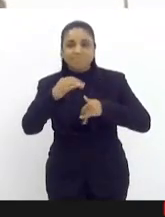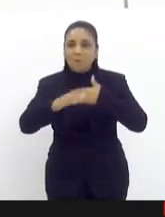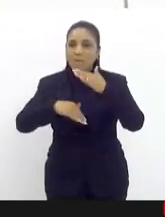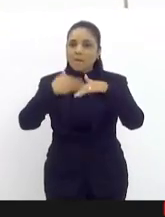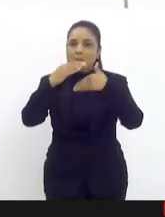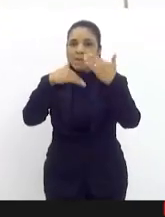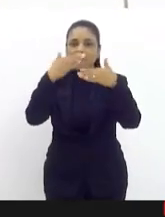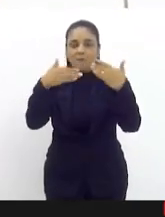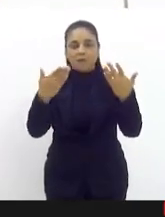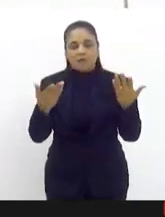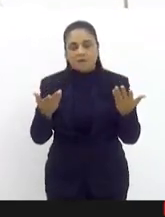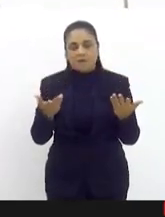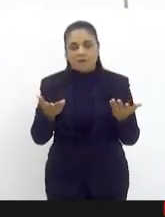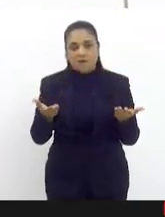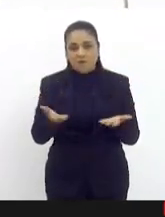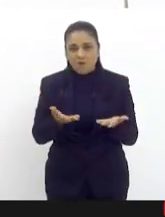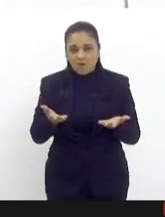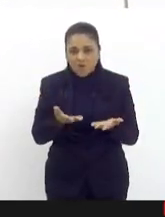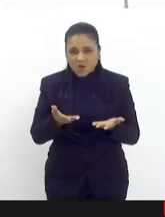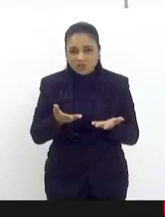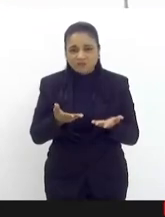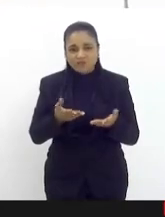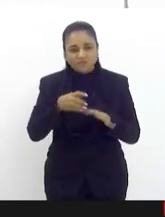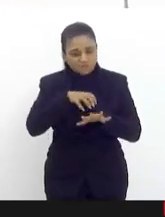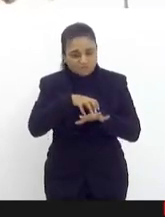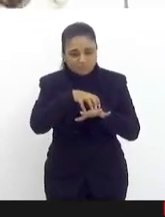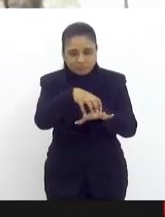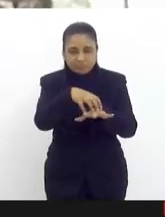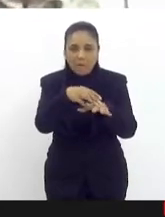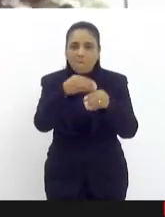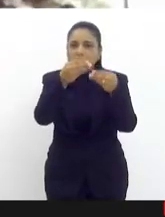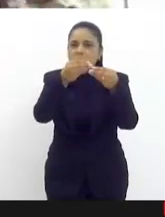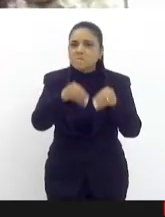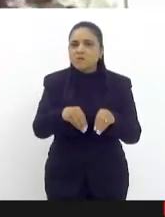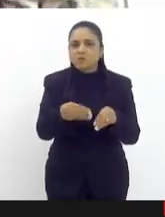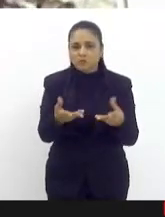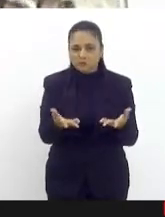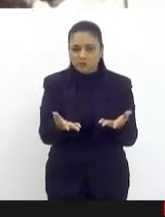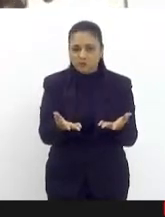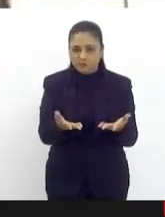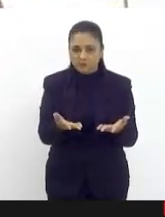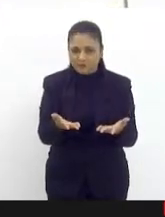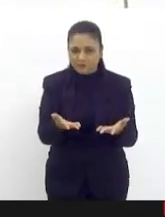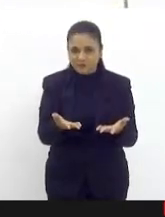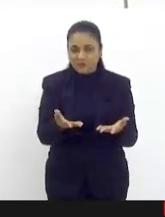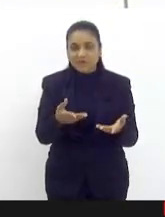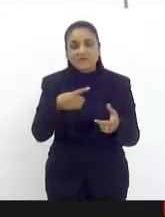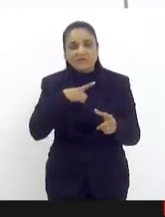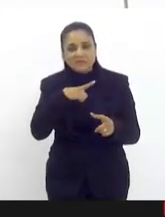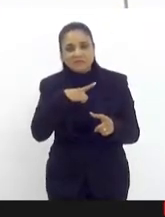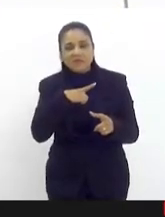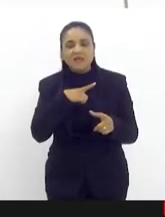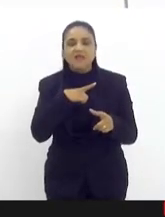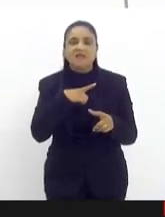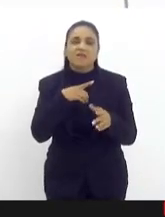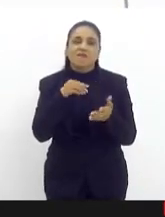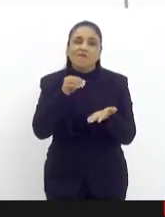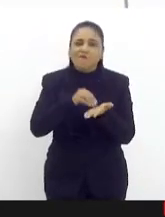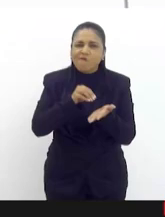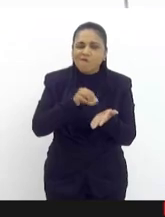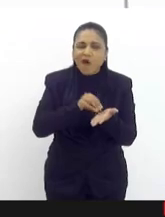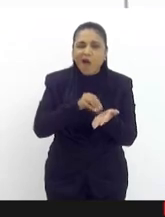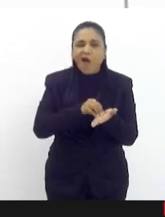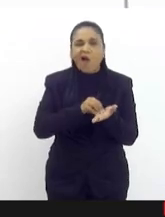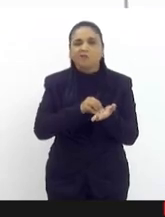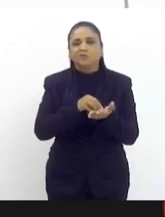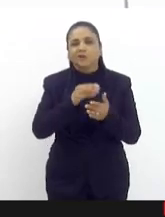deveria ser a malha de transportes público e do serviço que deveria ser ofertado e, sobretudo, da caristia do serviço.